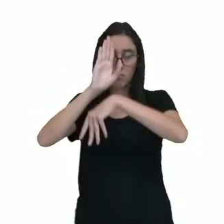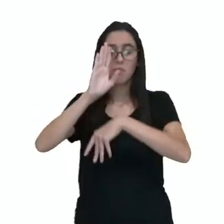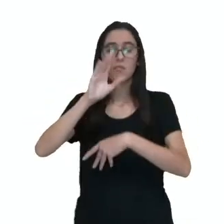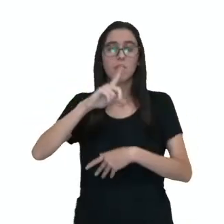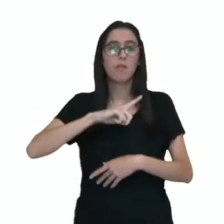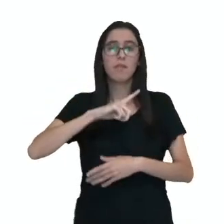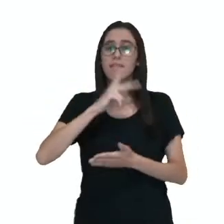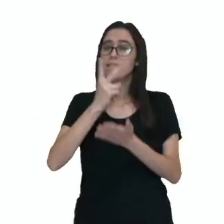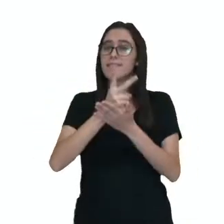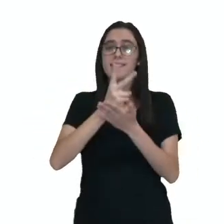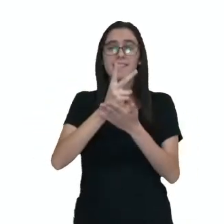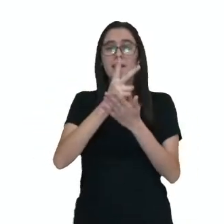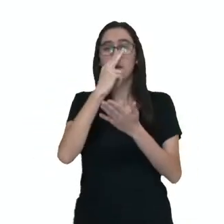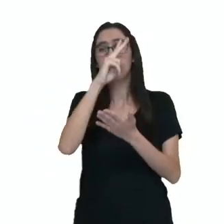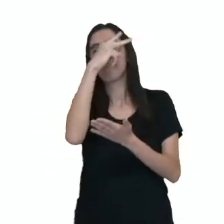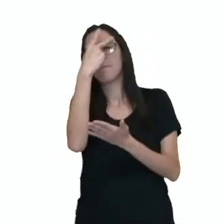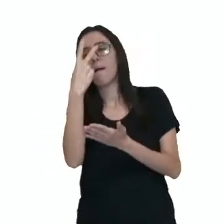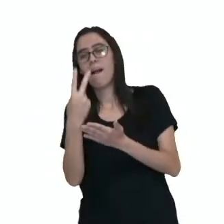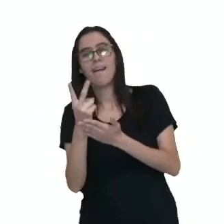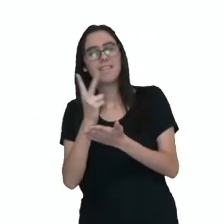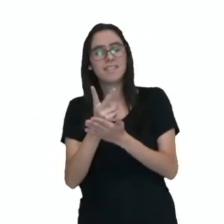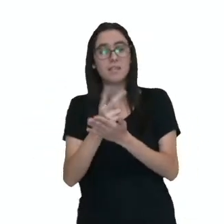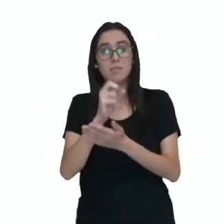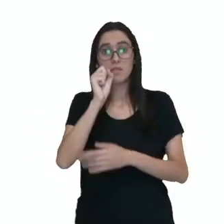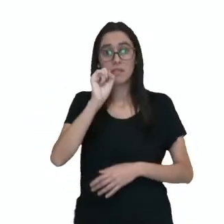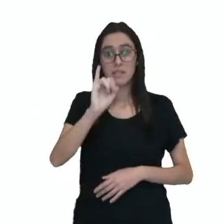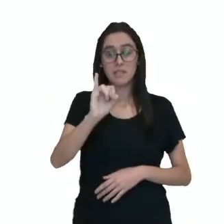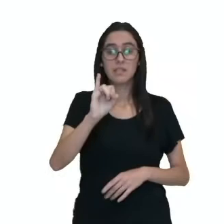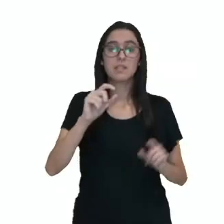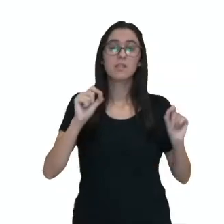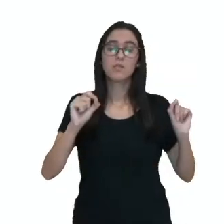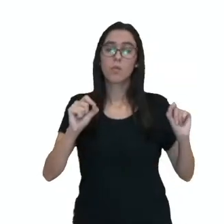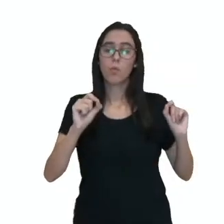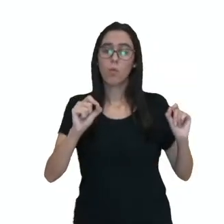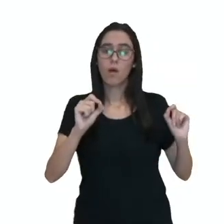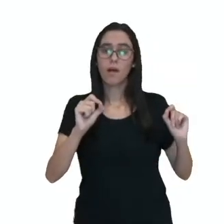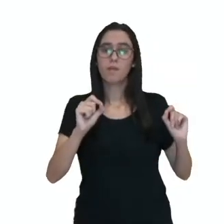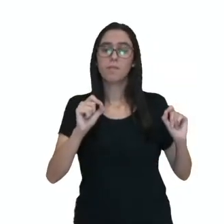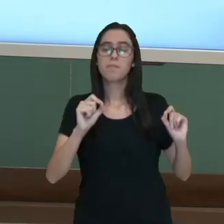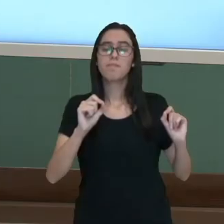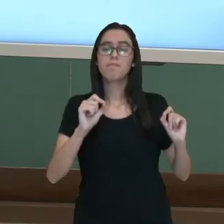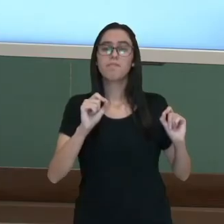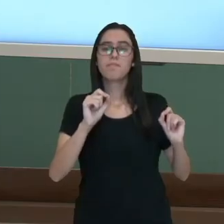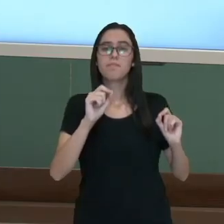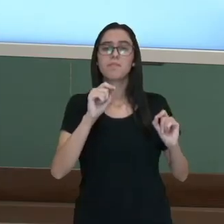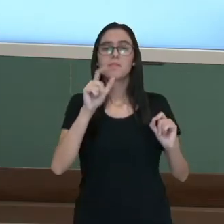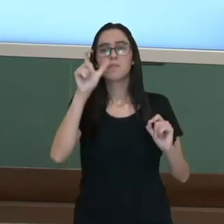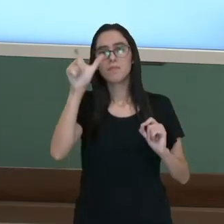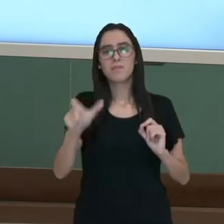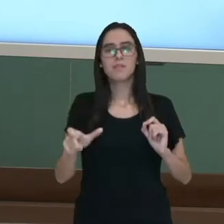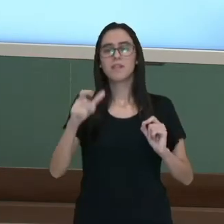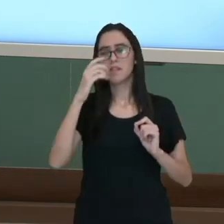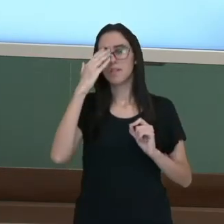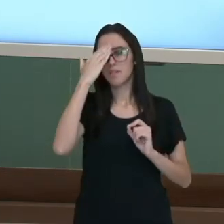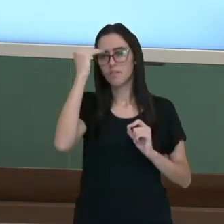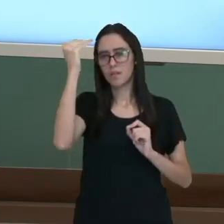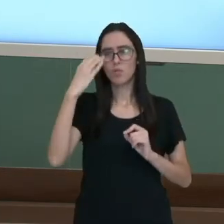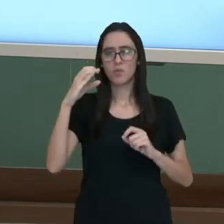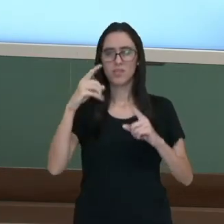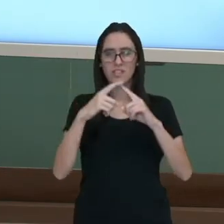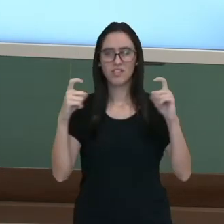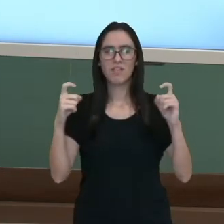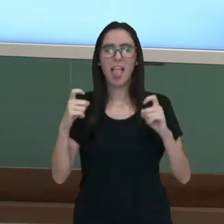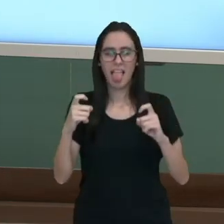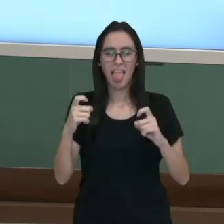certo? E se uma pessoa cair incessantemente, o Einstein, de acordo com isso, ele concluiu que se uma pessoa cair